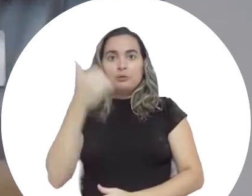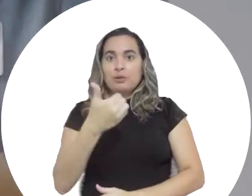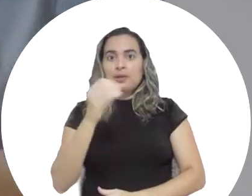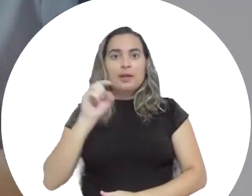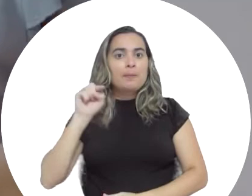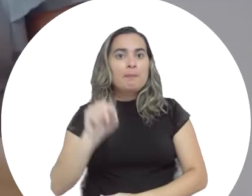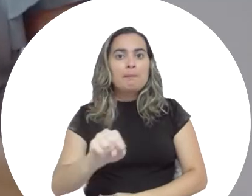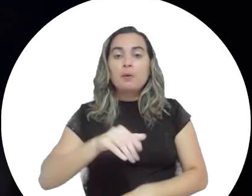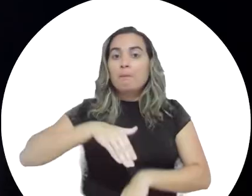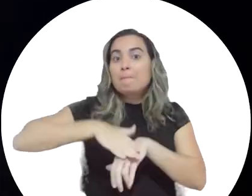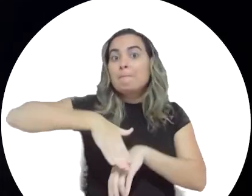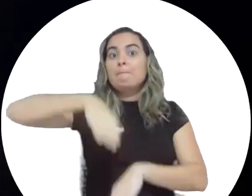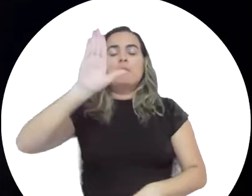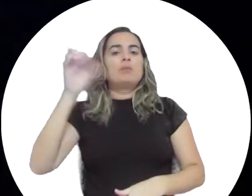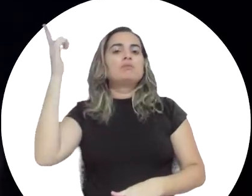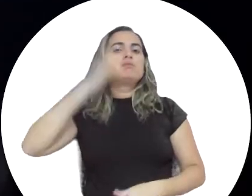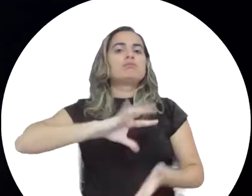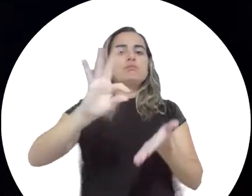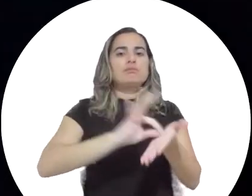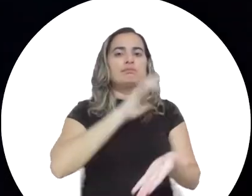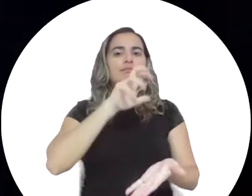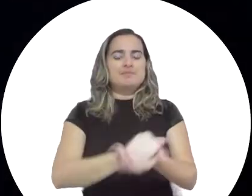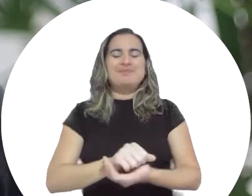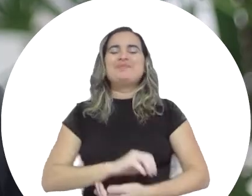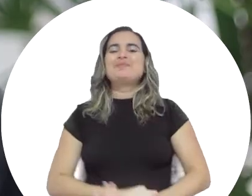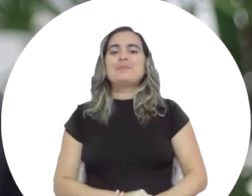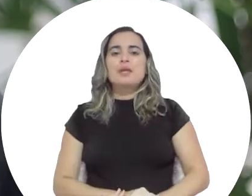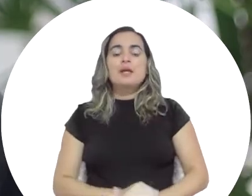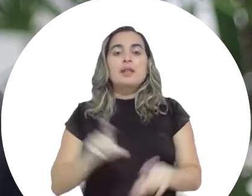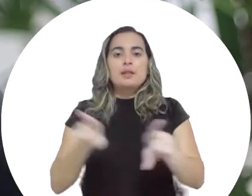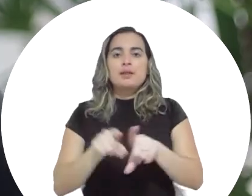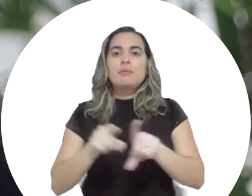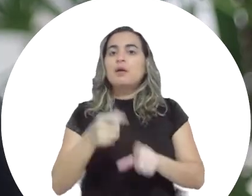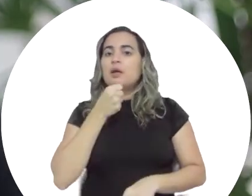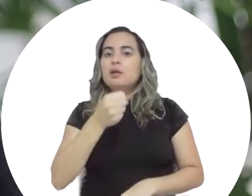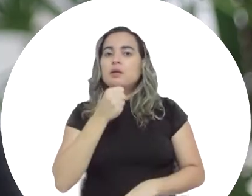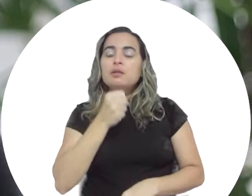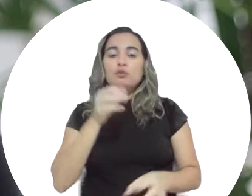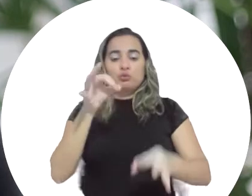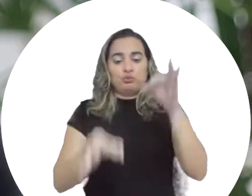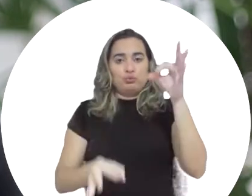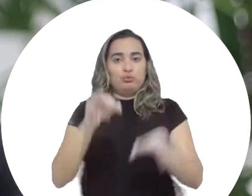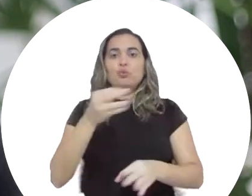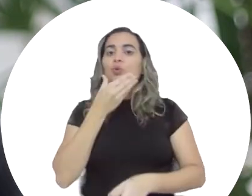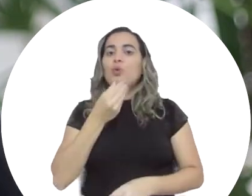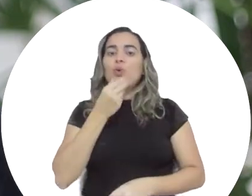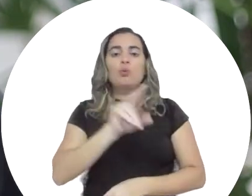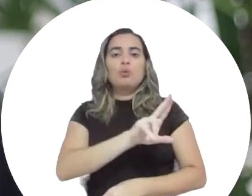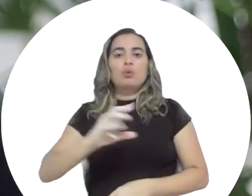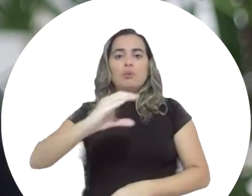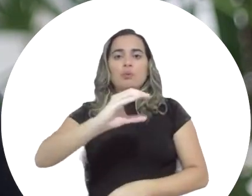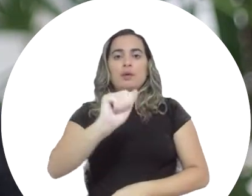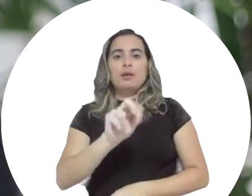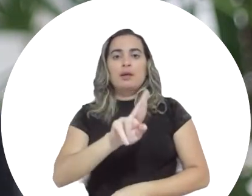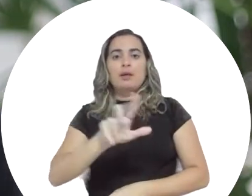se cadastraram para trabalhar voluntariamente no pleito deste ano. E na entrevista, o convidado é o juiz Carlos Wagner Dias. Ele